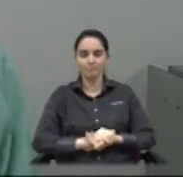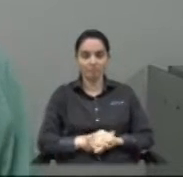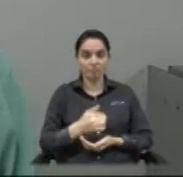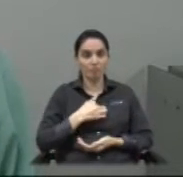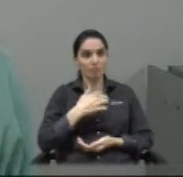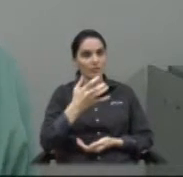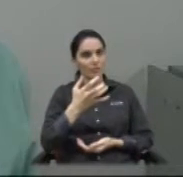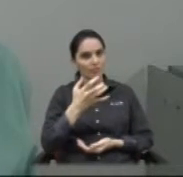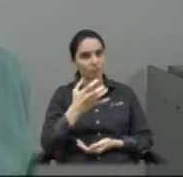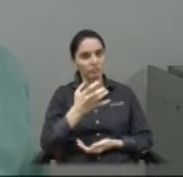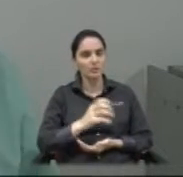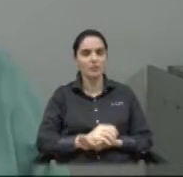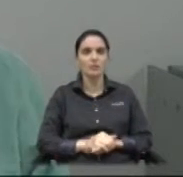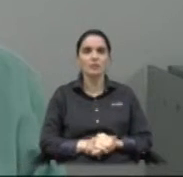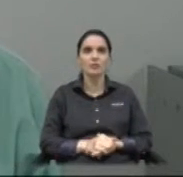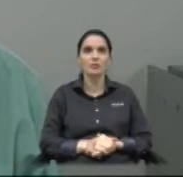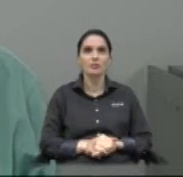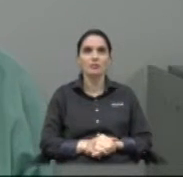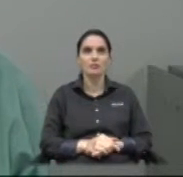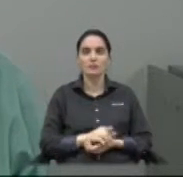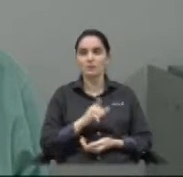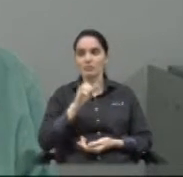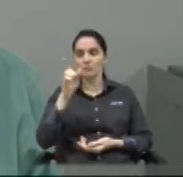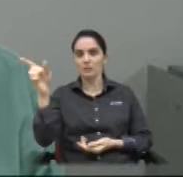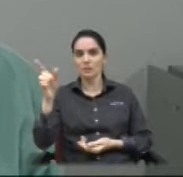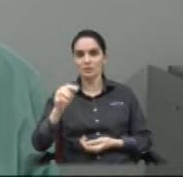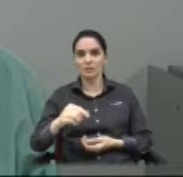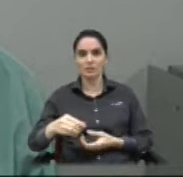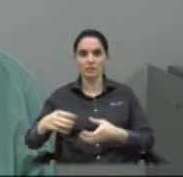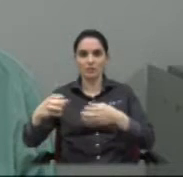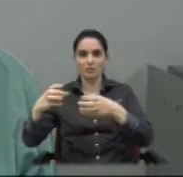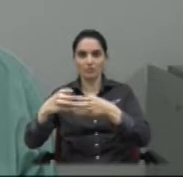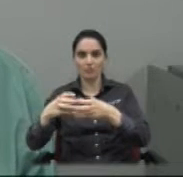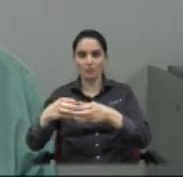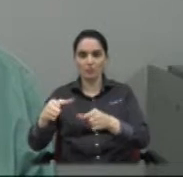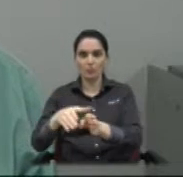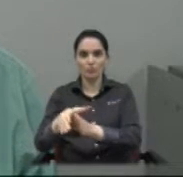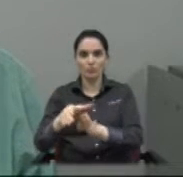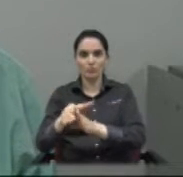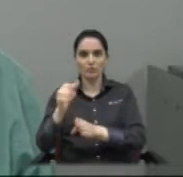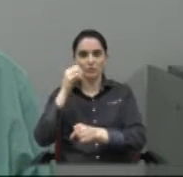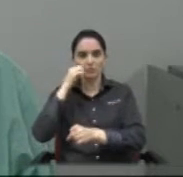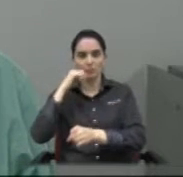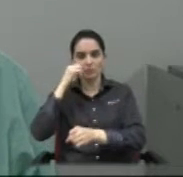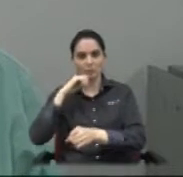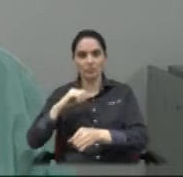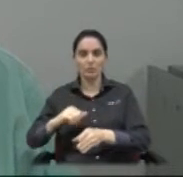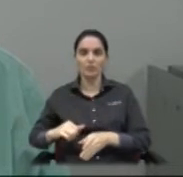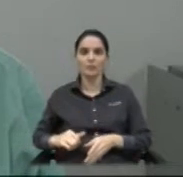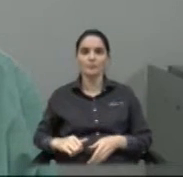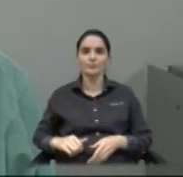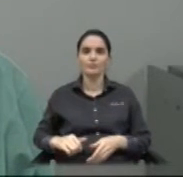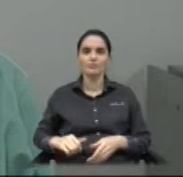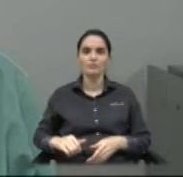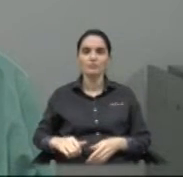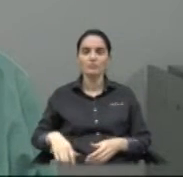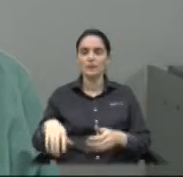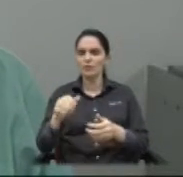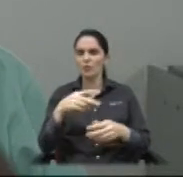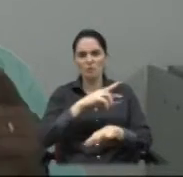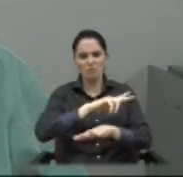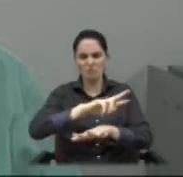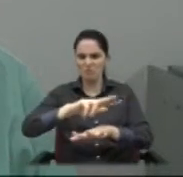quero... Ela foi voluntária no Comicim, no Conselho da Mulher, no Grêmio Recreativo Limeirense, na Pastoral